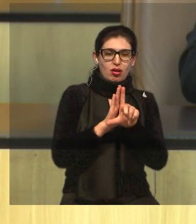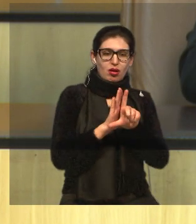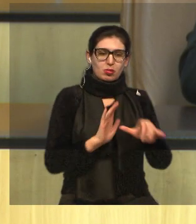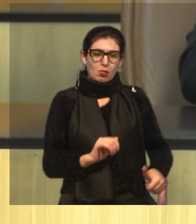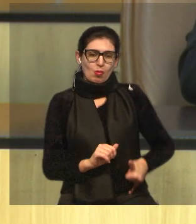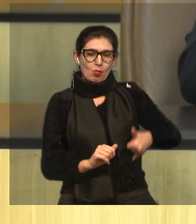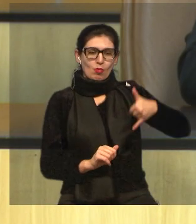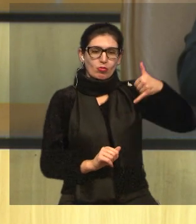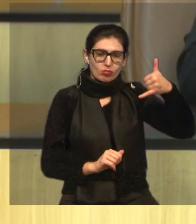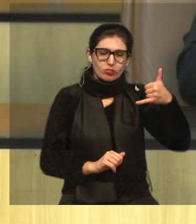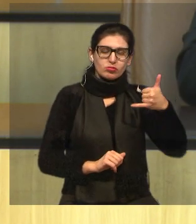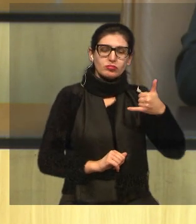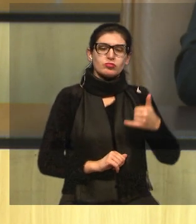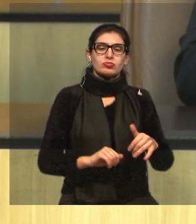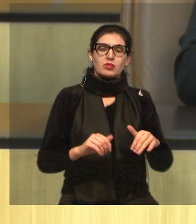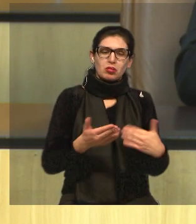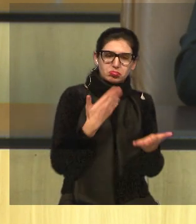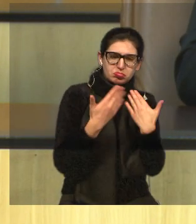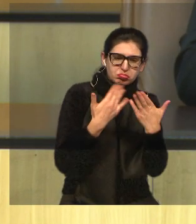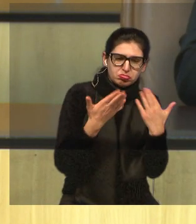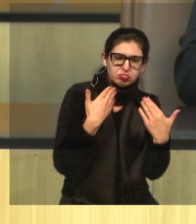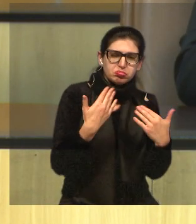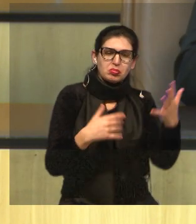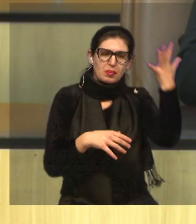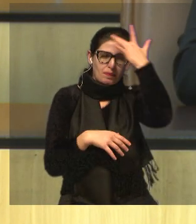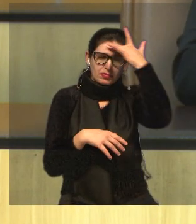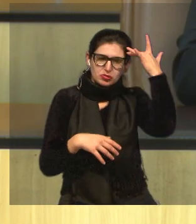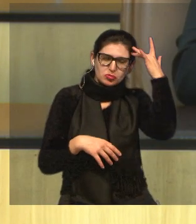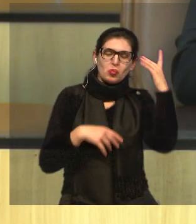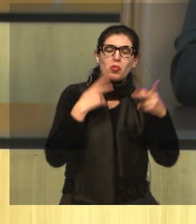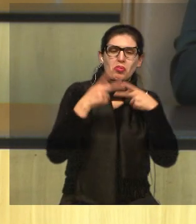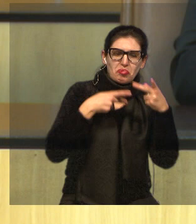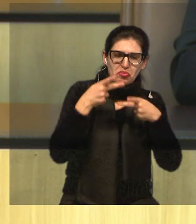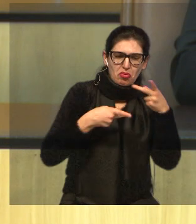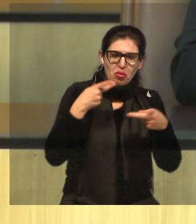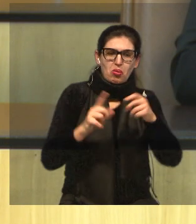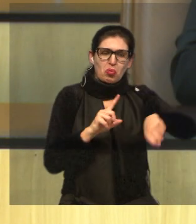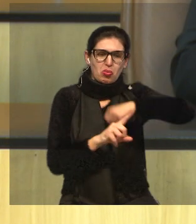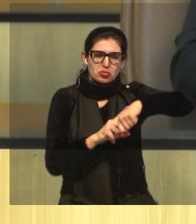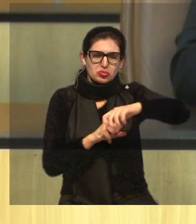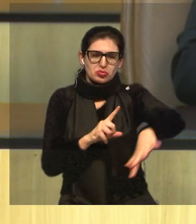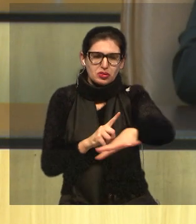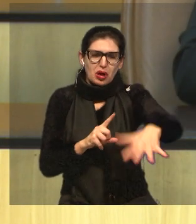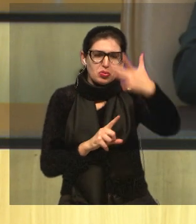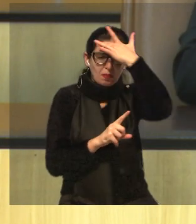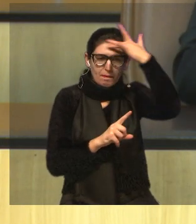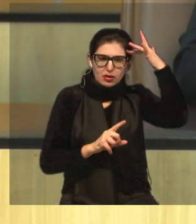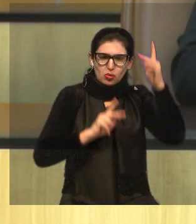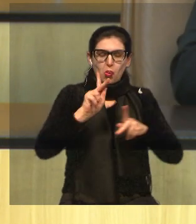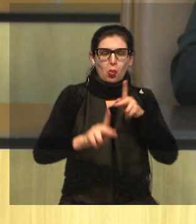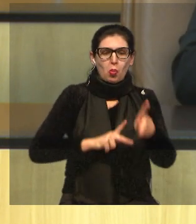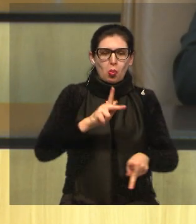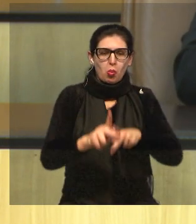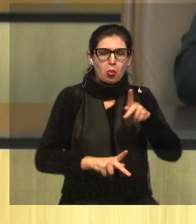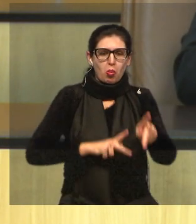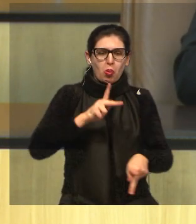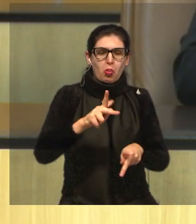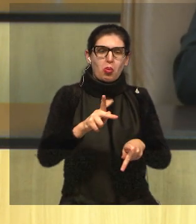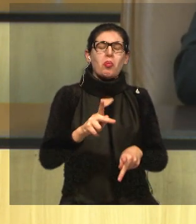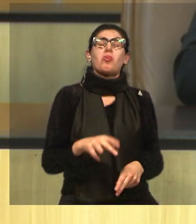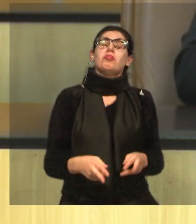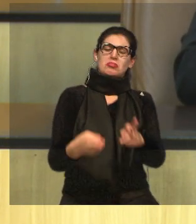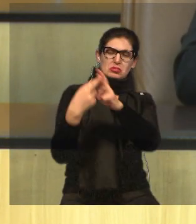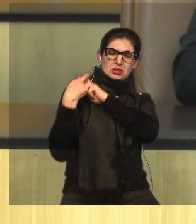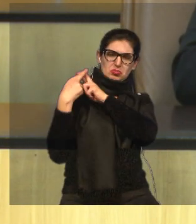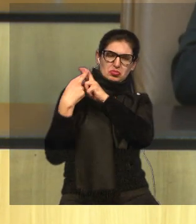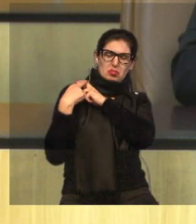debate social. A sociedade contribuiu, a sociedade ela indicou, a sociedade ela coloca a responsabilidade para